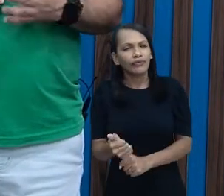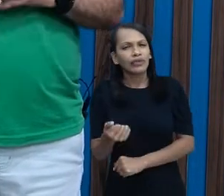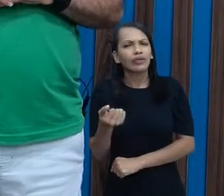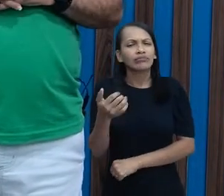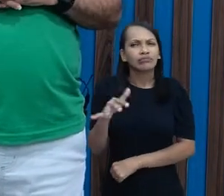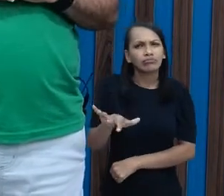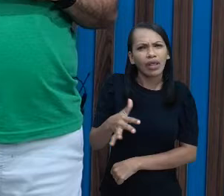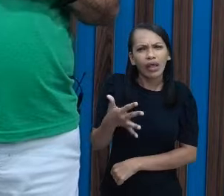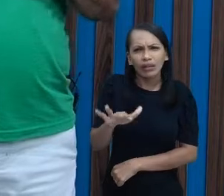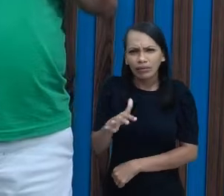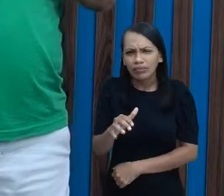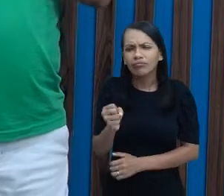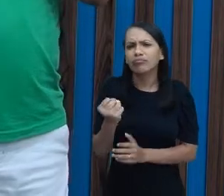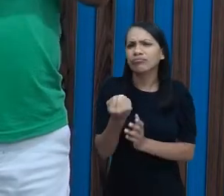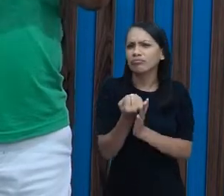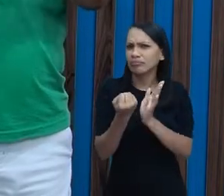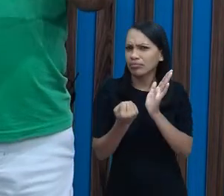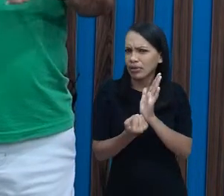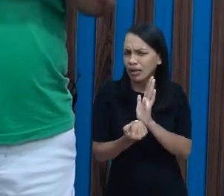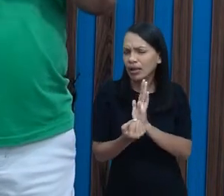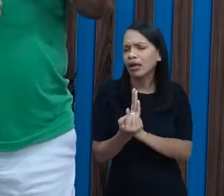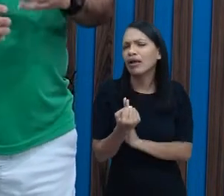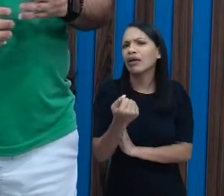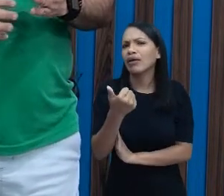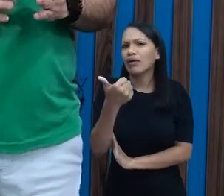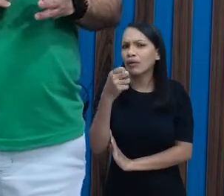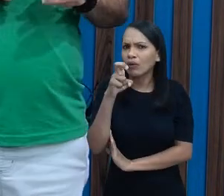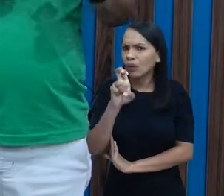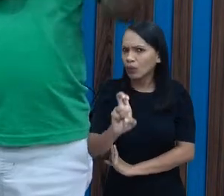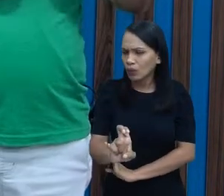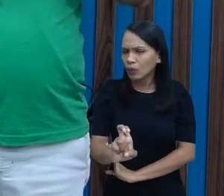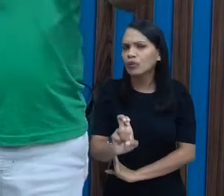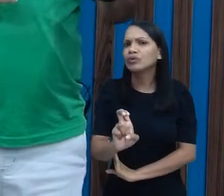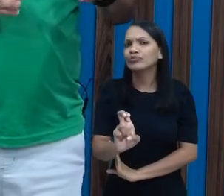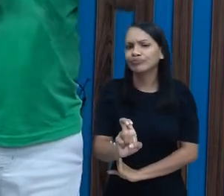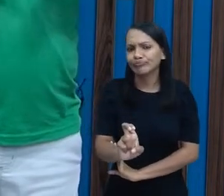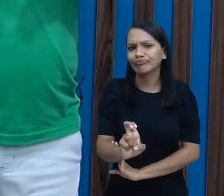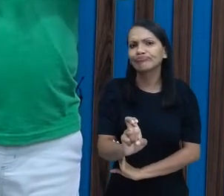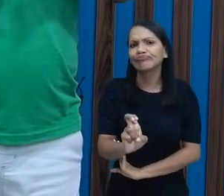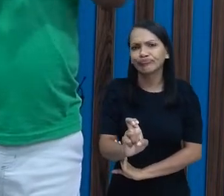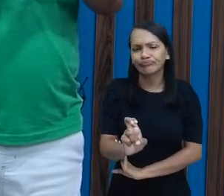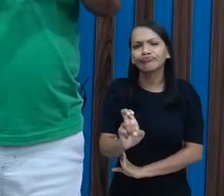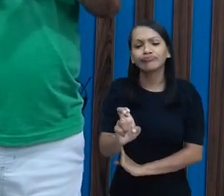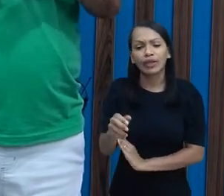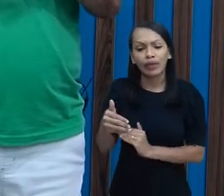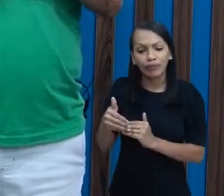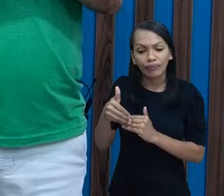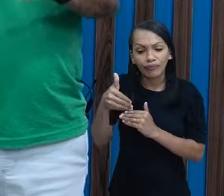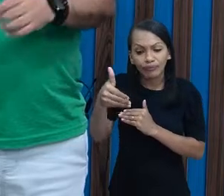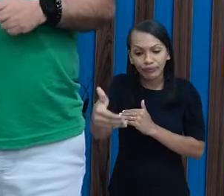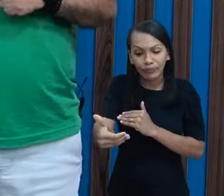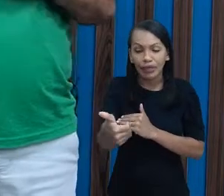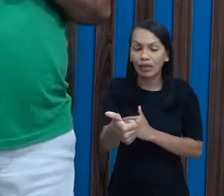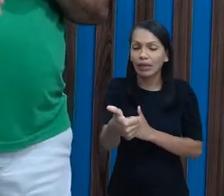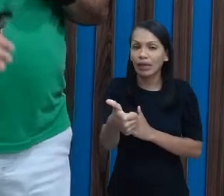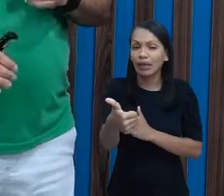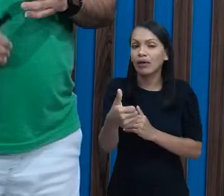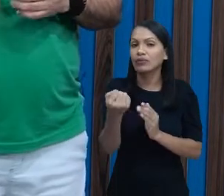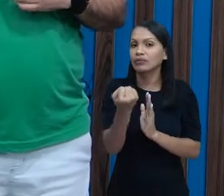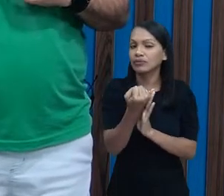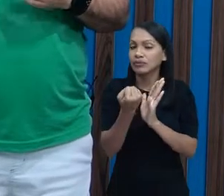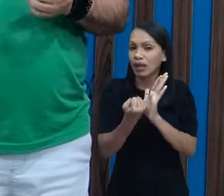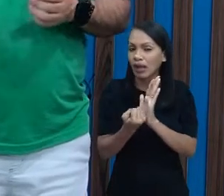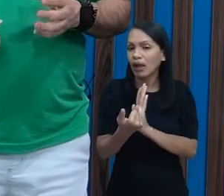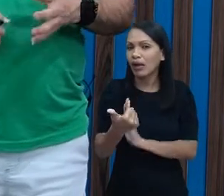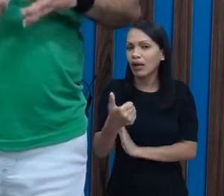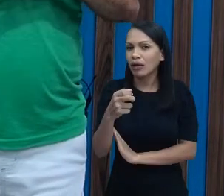né, e século XV, perdão, ou, na realidade, a partir do século XV, né, e nos